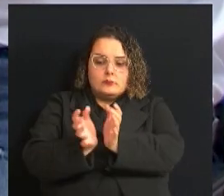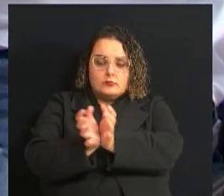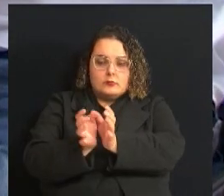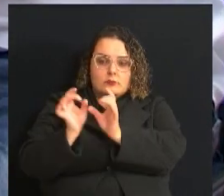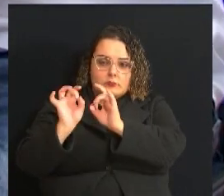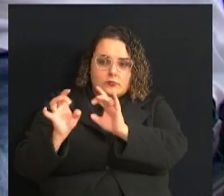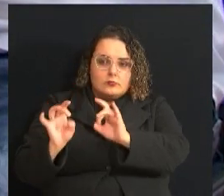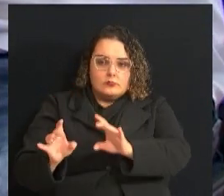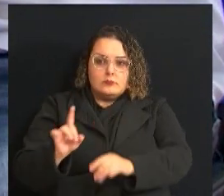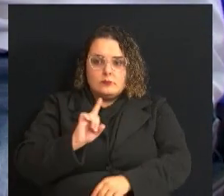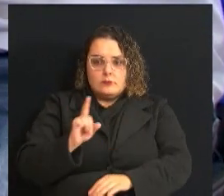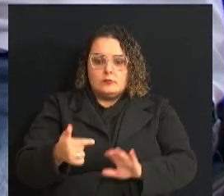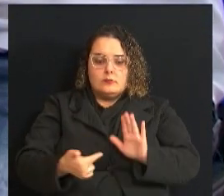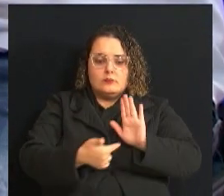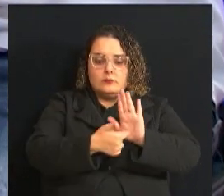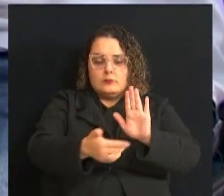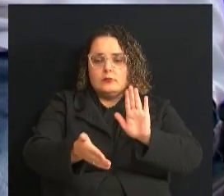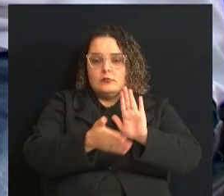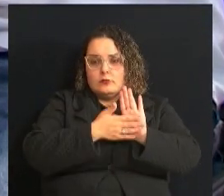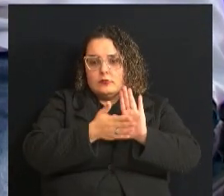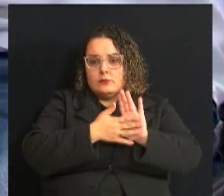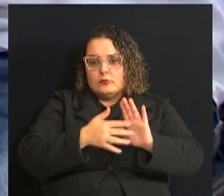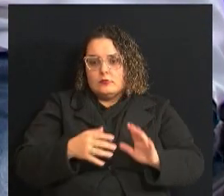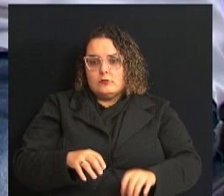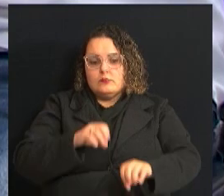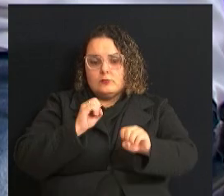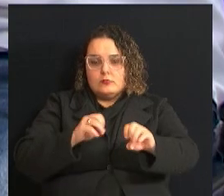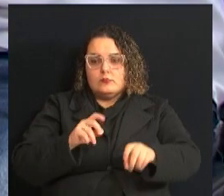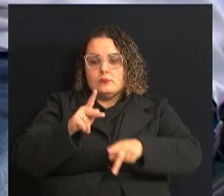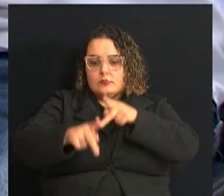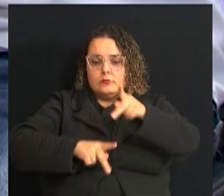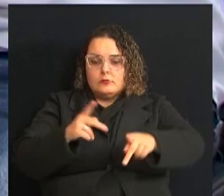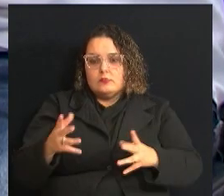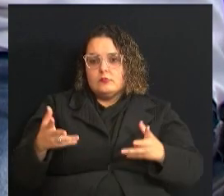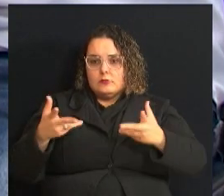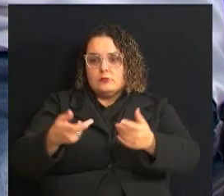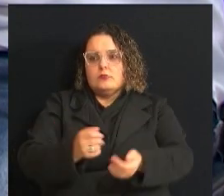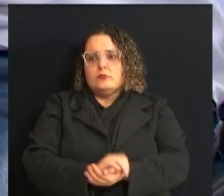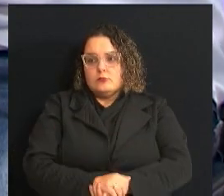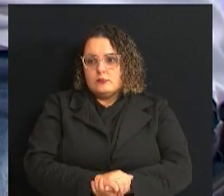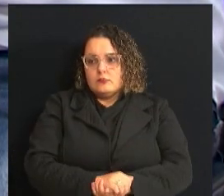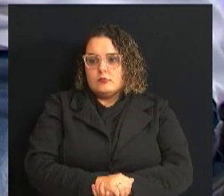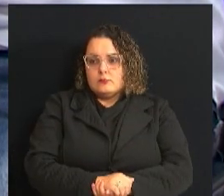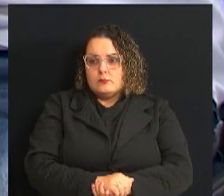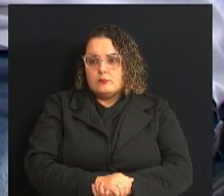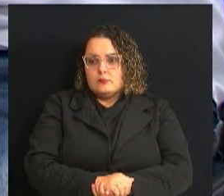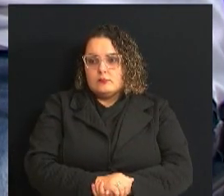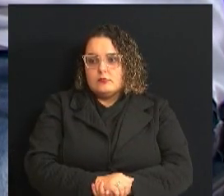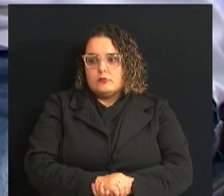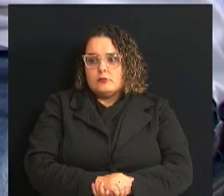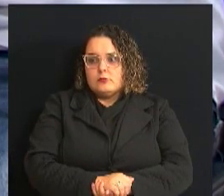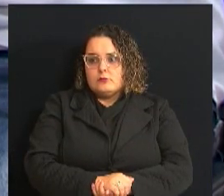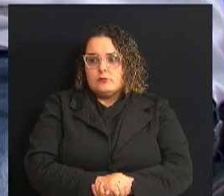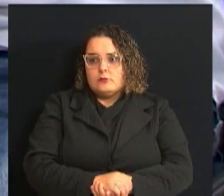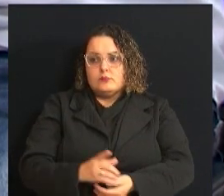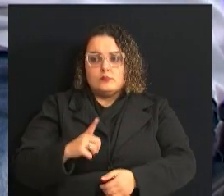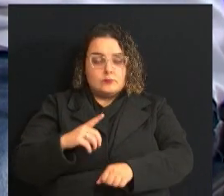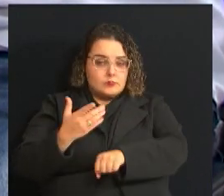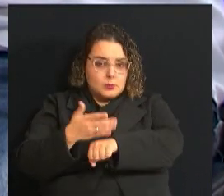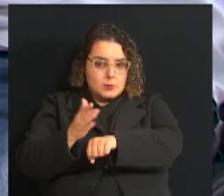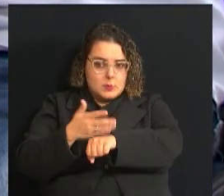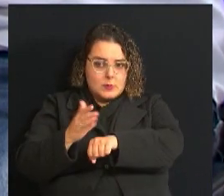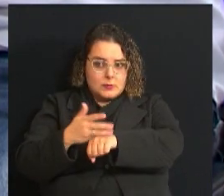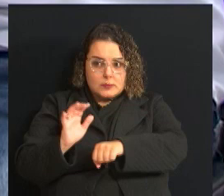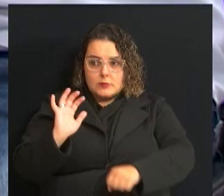apresenta como uma proposta educacional para a população de uma maneira geral. É uma prática que